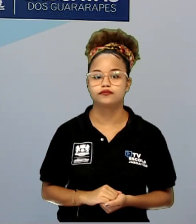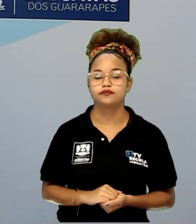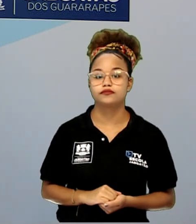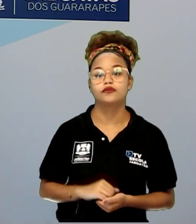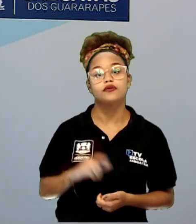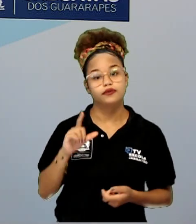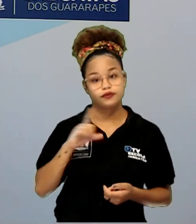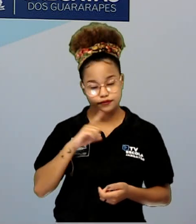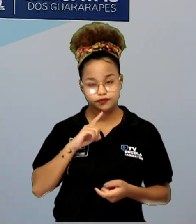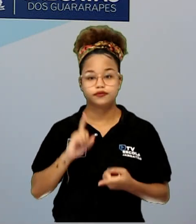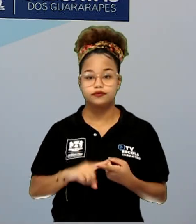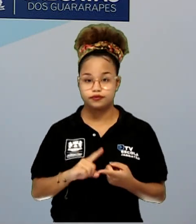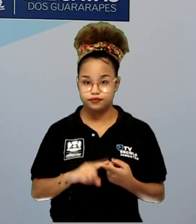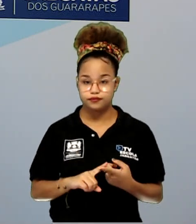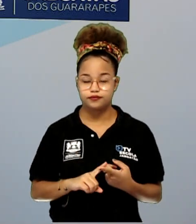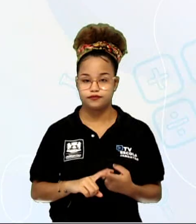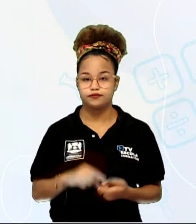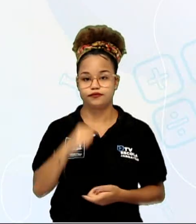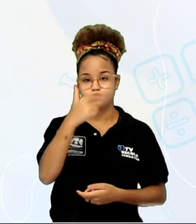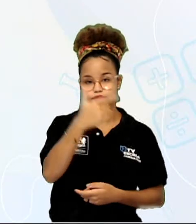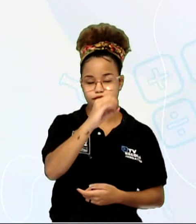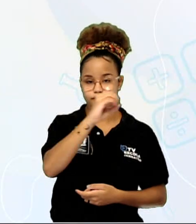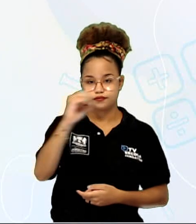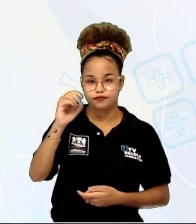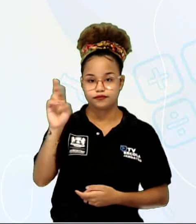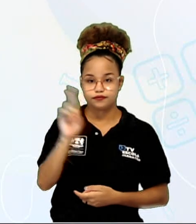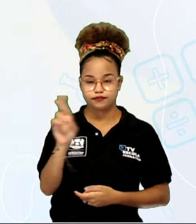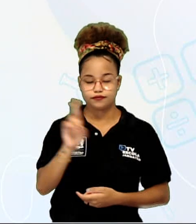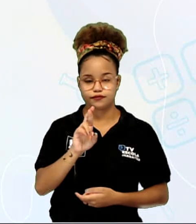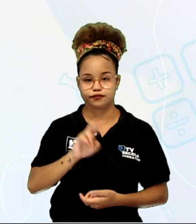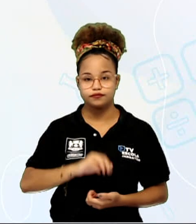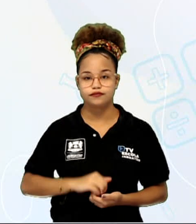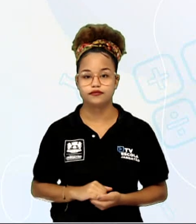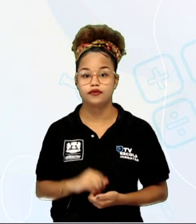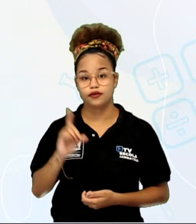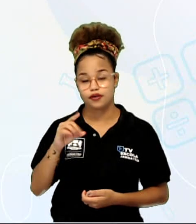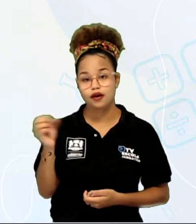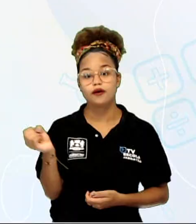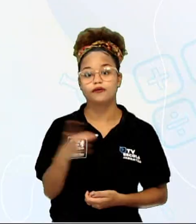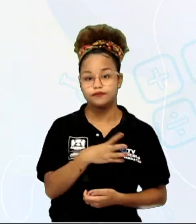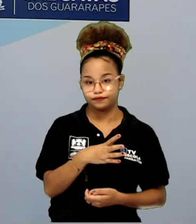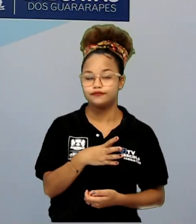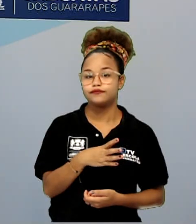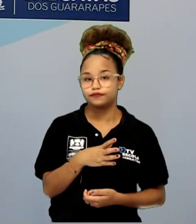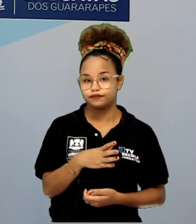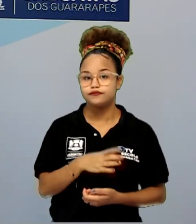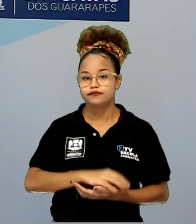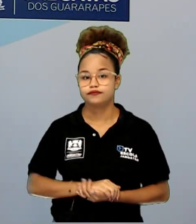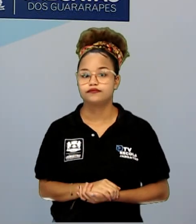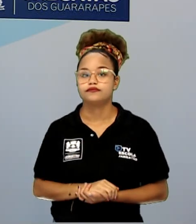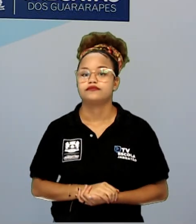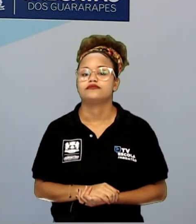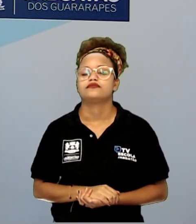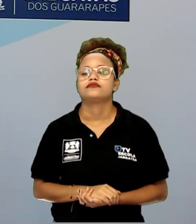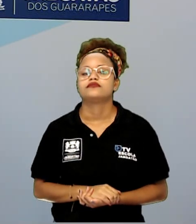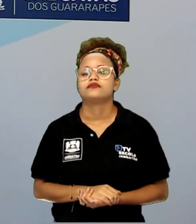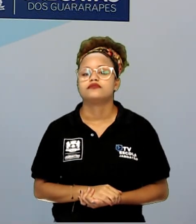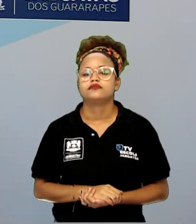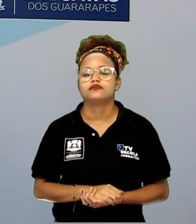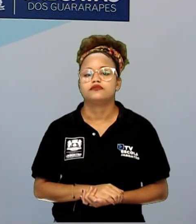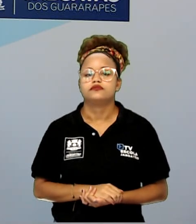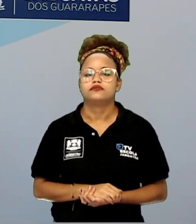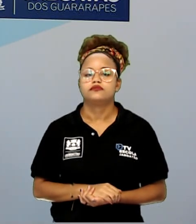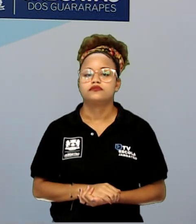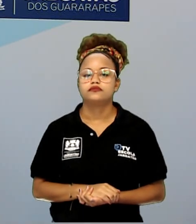E temos a cédula de R$ 200, que é a mais nova, não é? Essa cédula aí, ó,